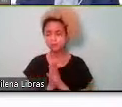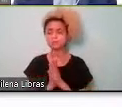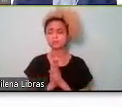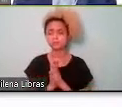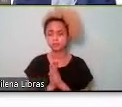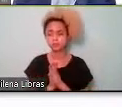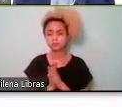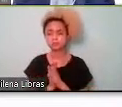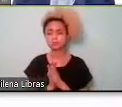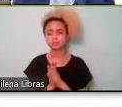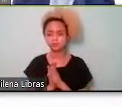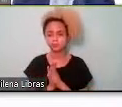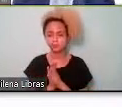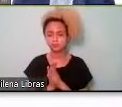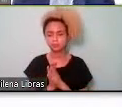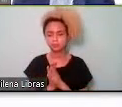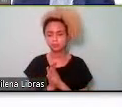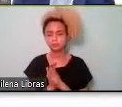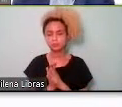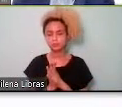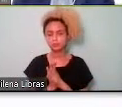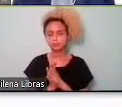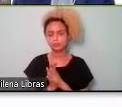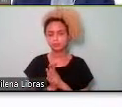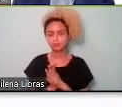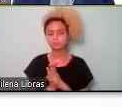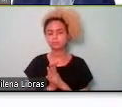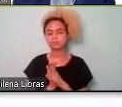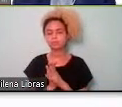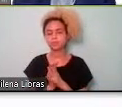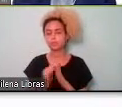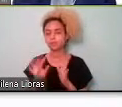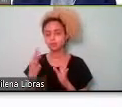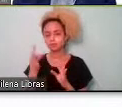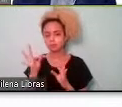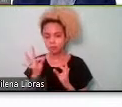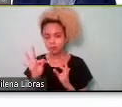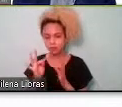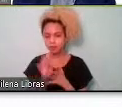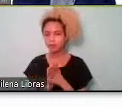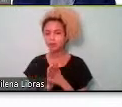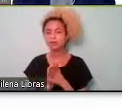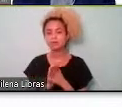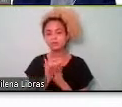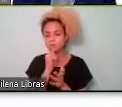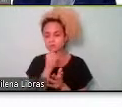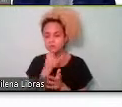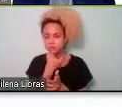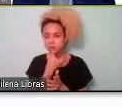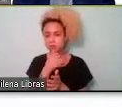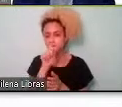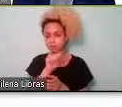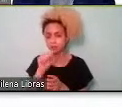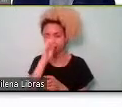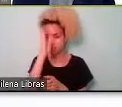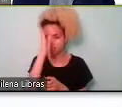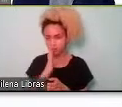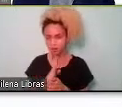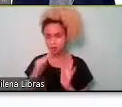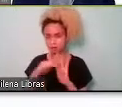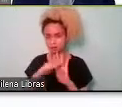Então, essa é uma nova Associação Brasileira de Norma Técnica, que felizmente, né, implantou essa